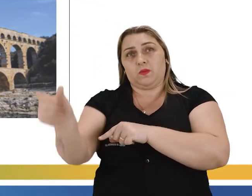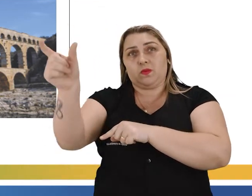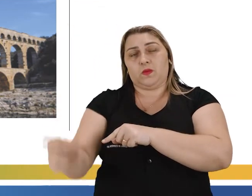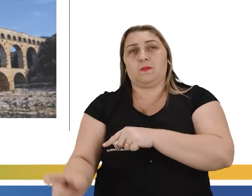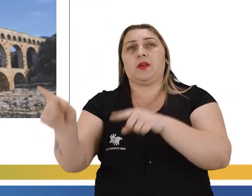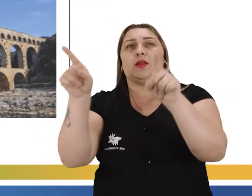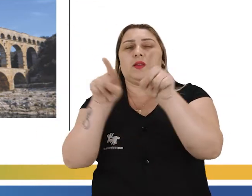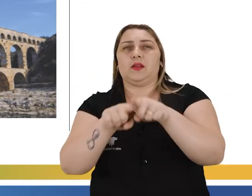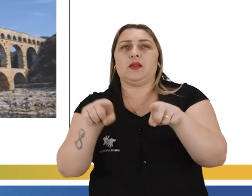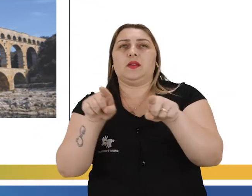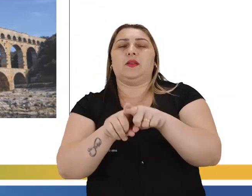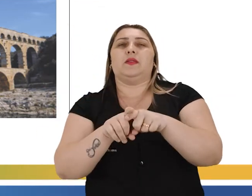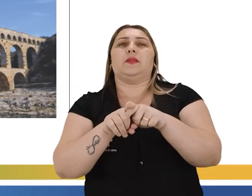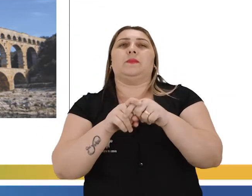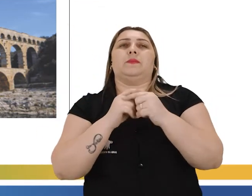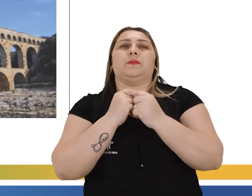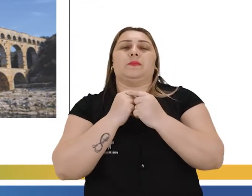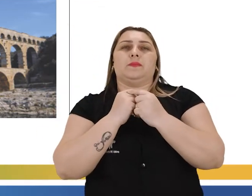eles